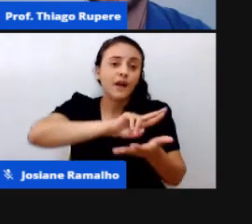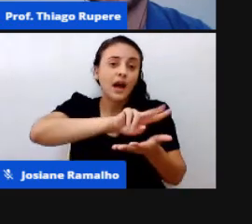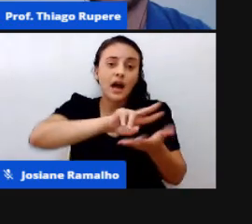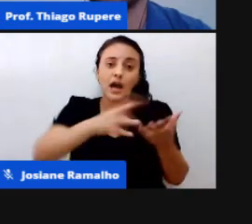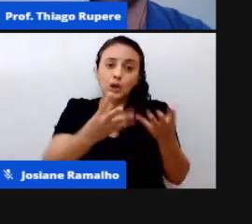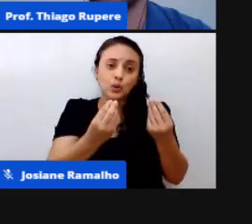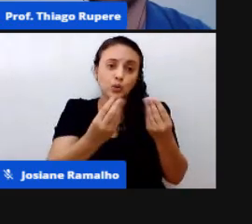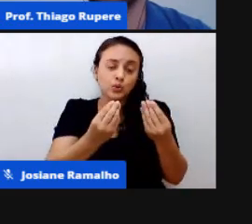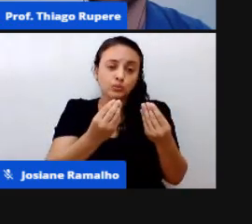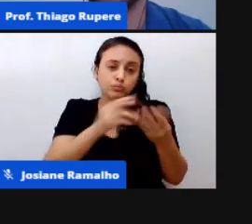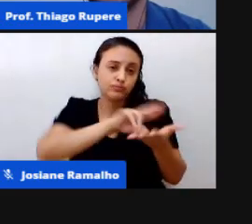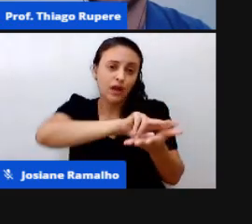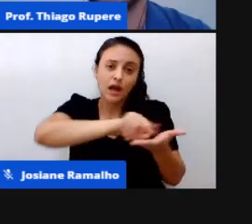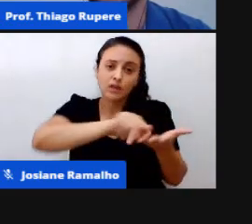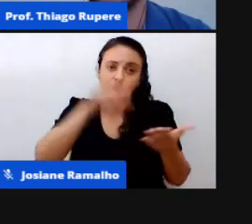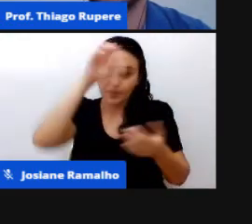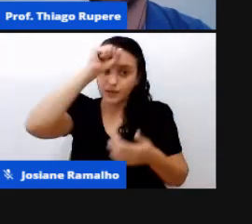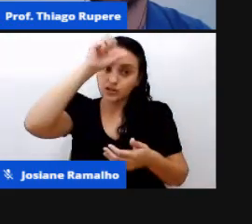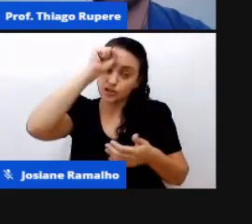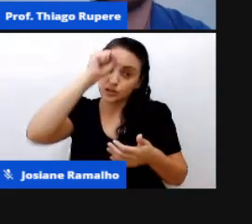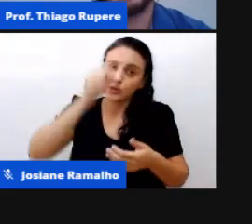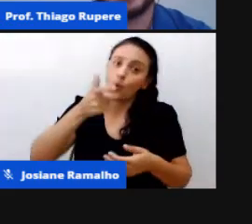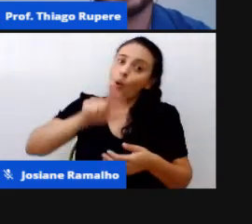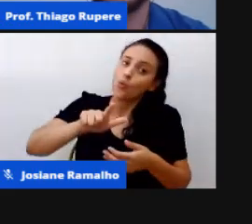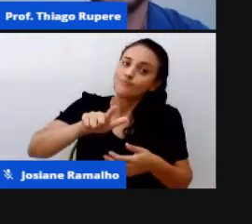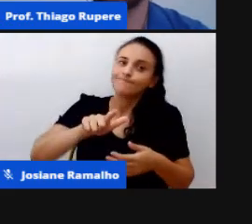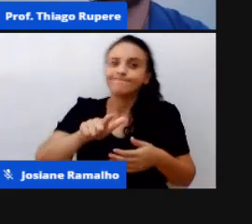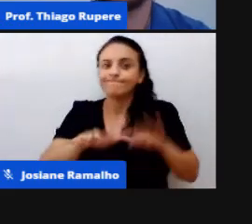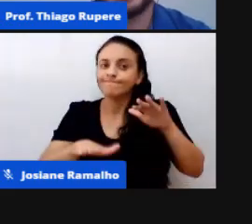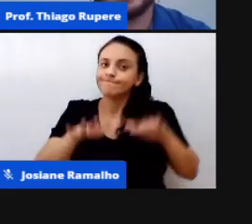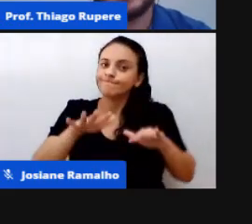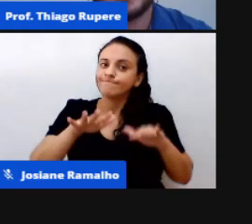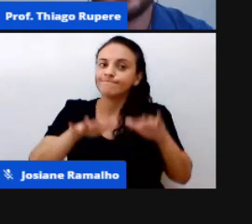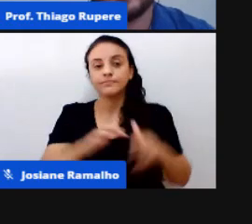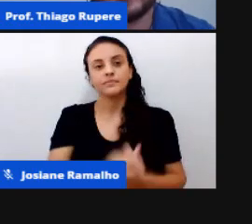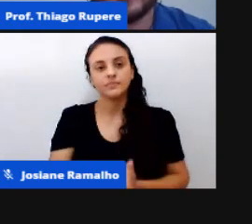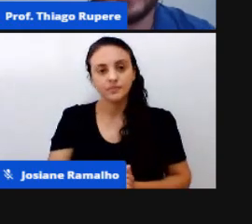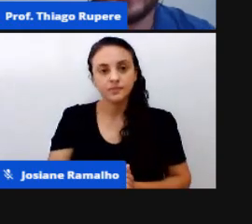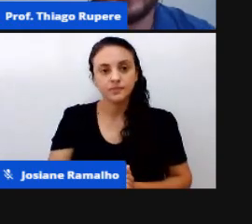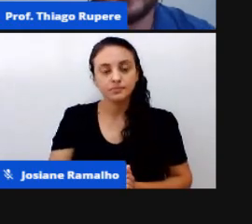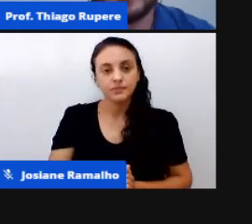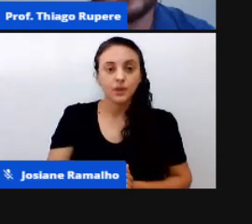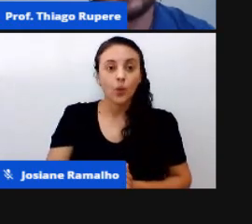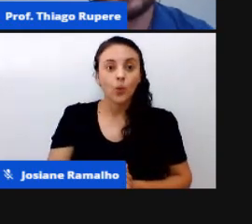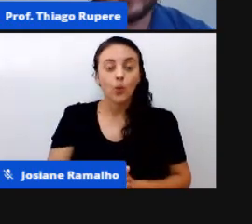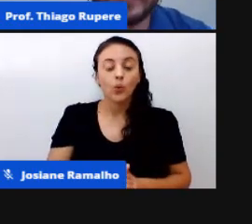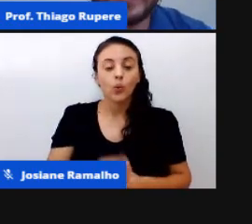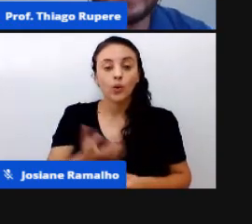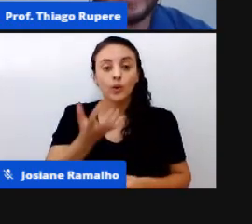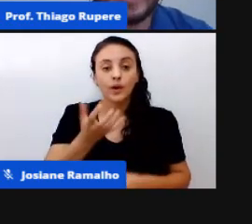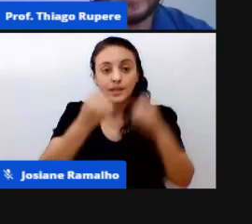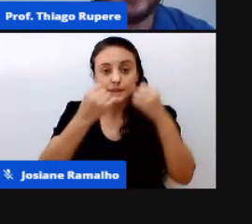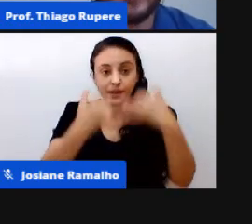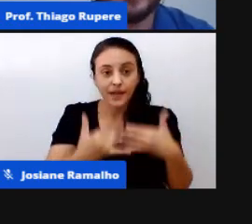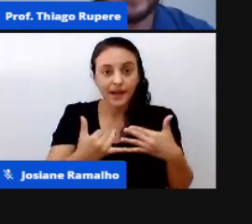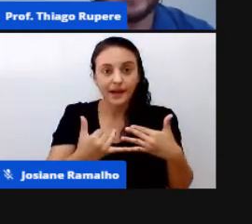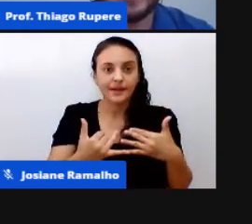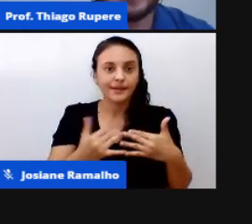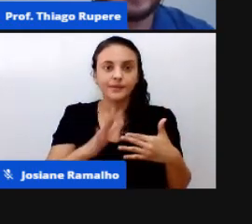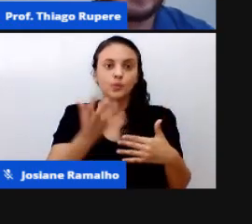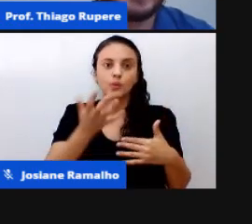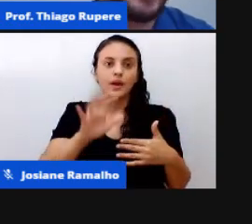é questão de extirpar, de retirar as outras metodologias, inclusive a